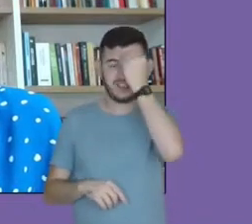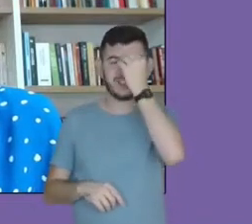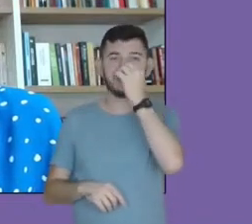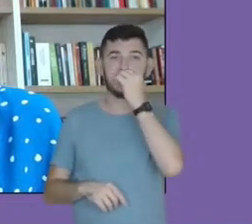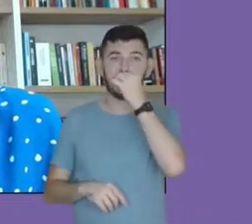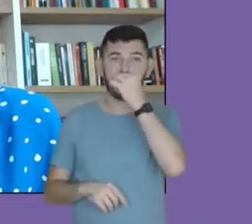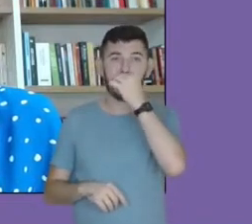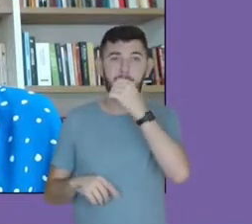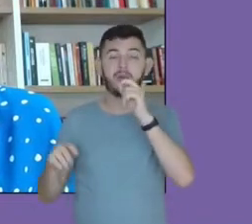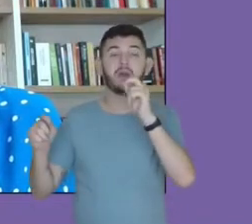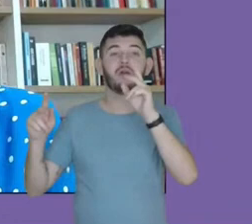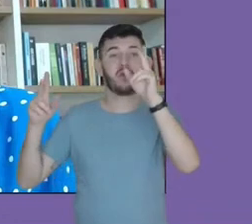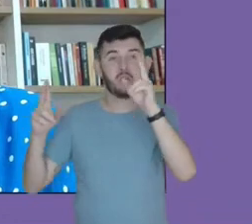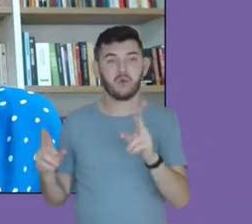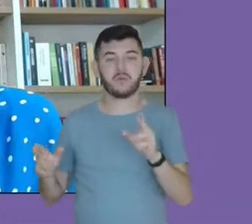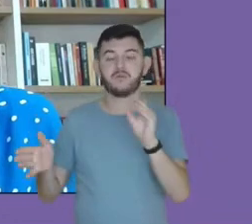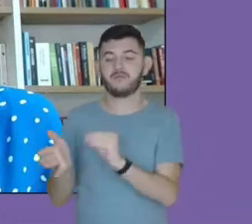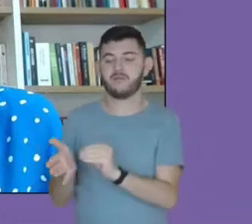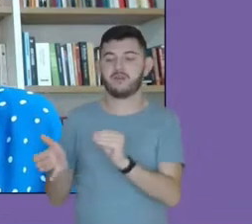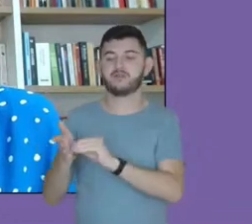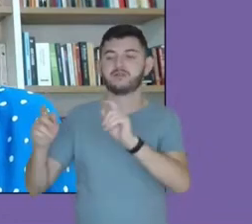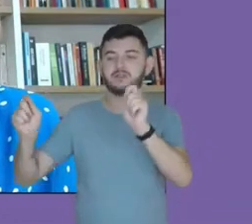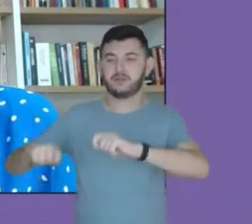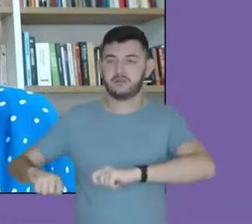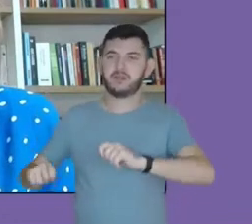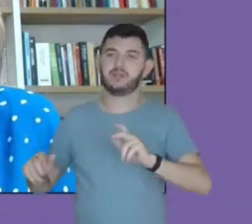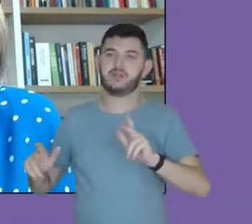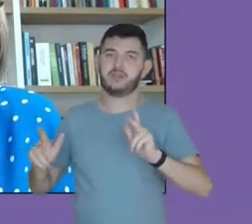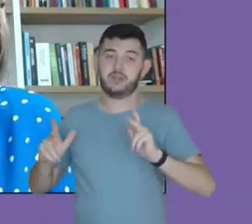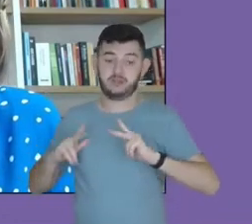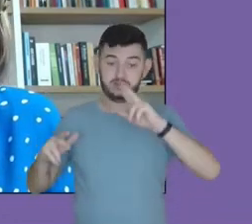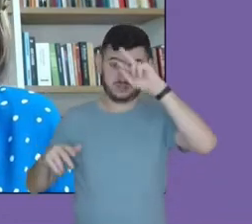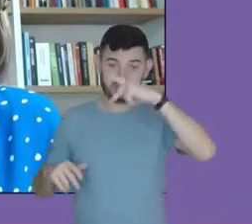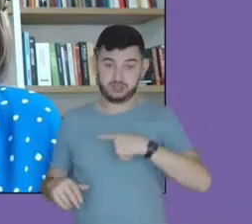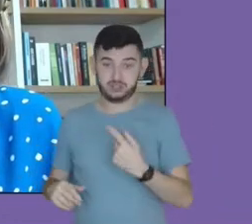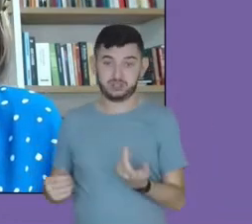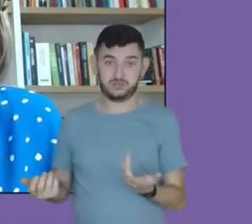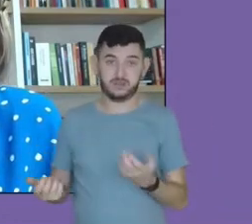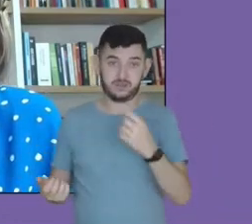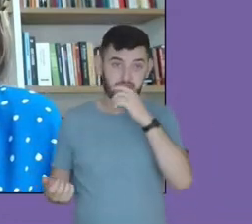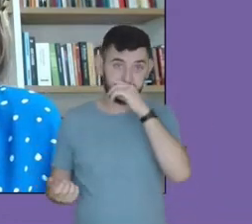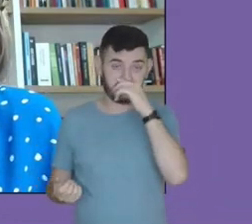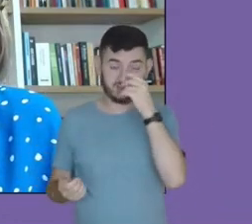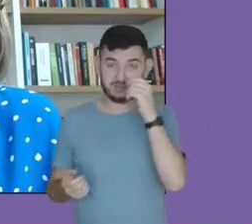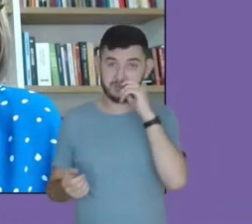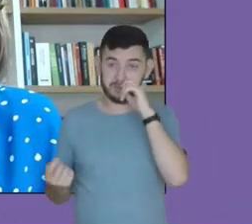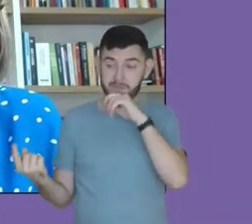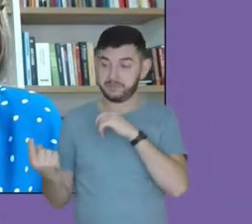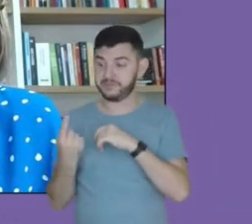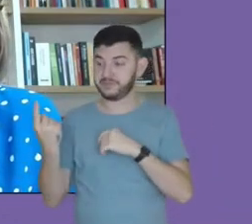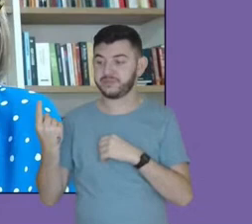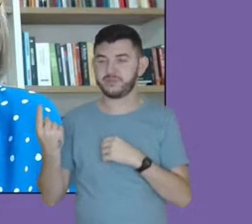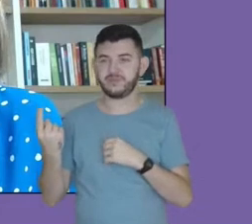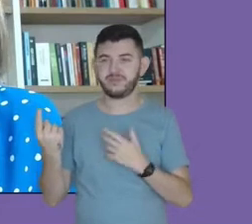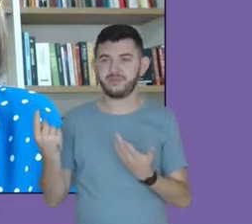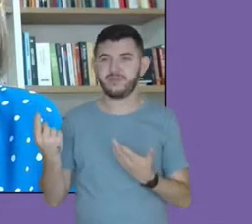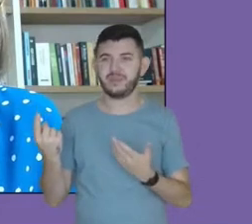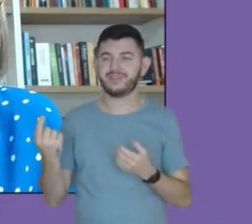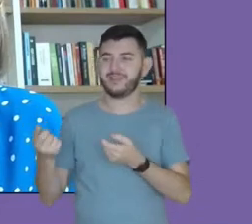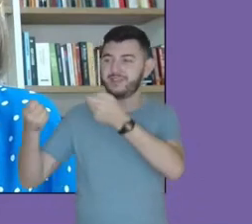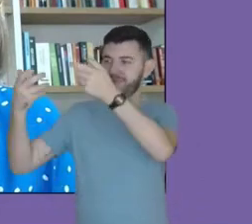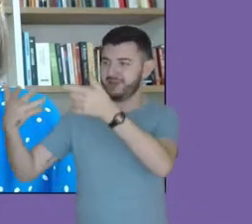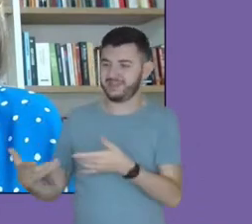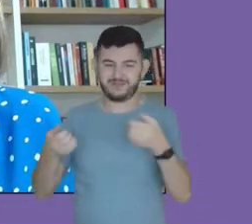compreendidas como incapacidades individuais, como eu falei antes. Então, o que eu gostaria de que vocês comentassem